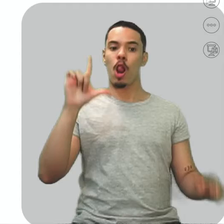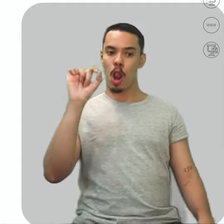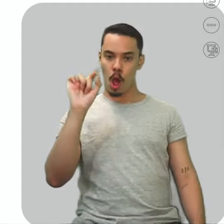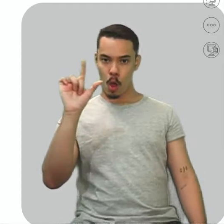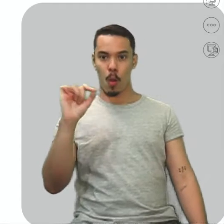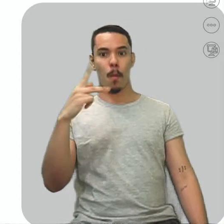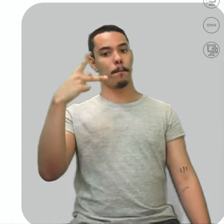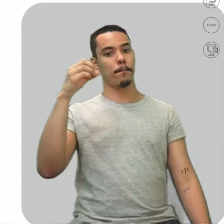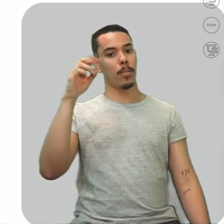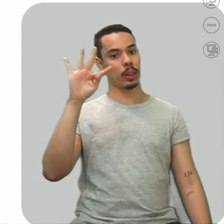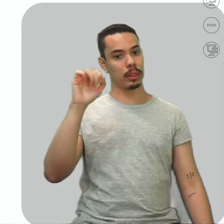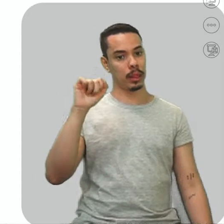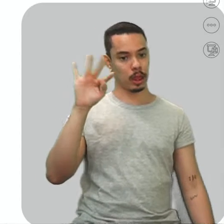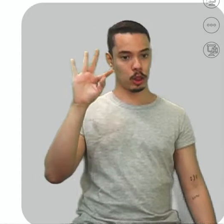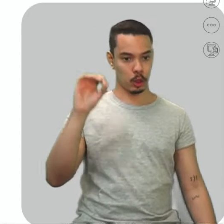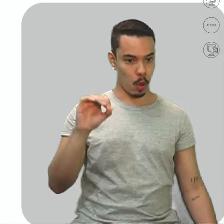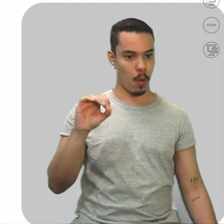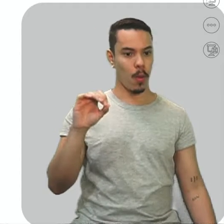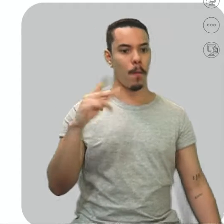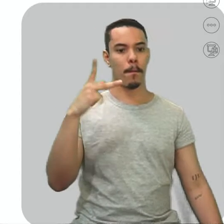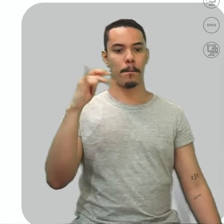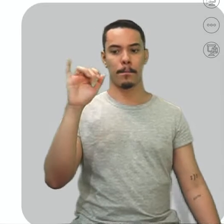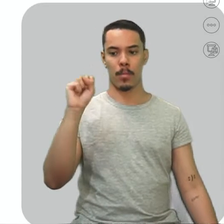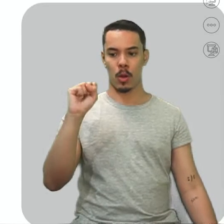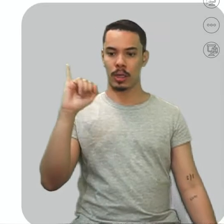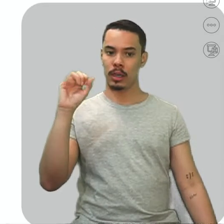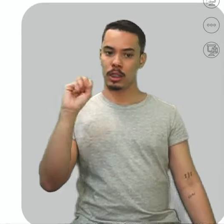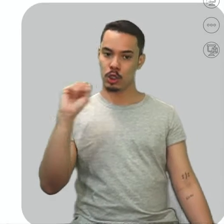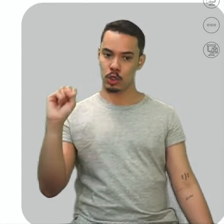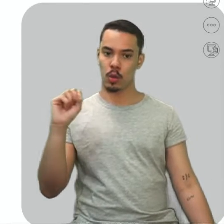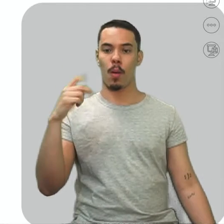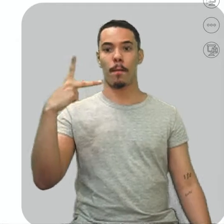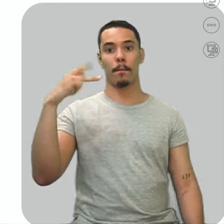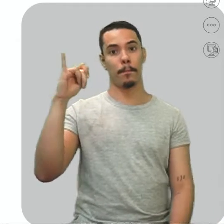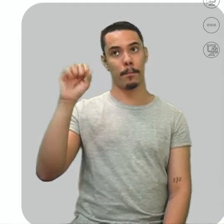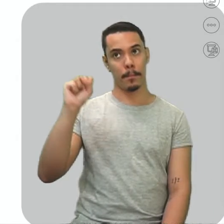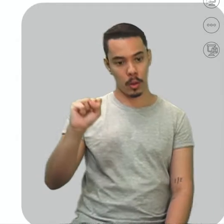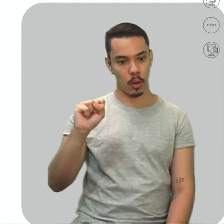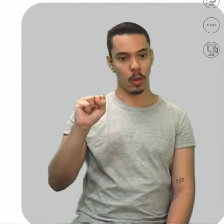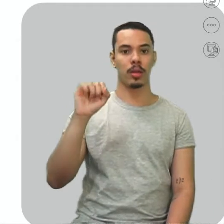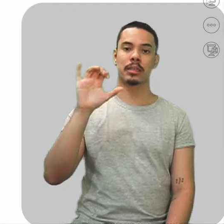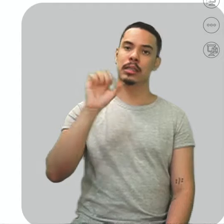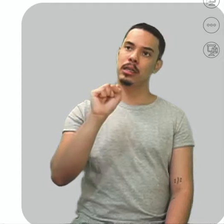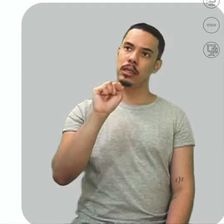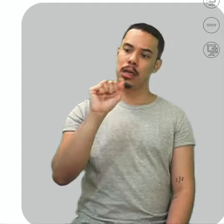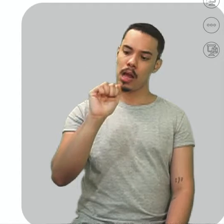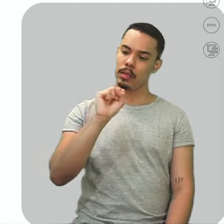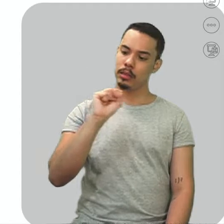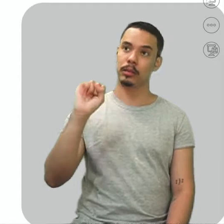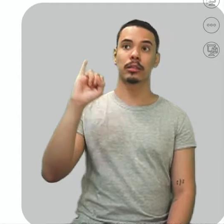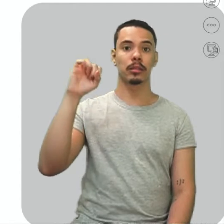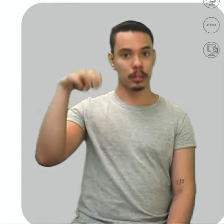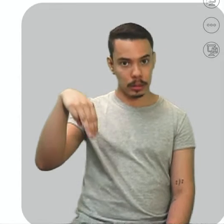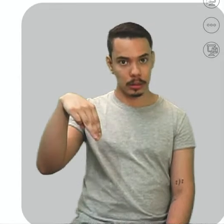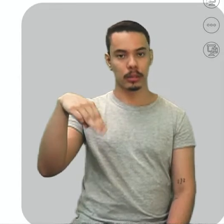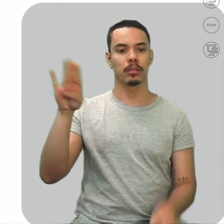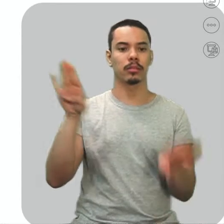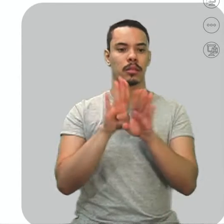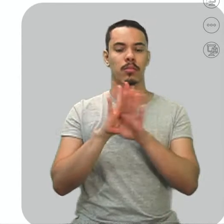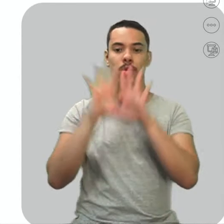conclusiva e são condições conclusiva portanto logo por isso